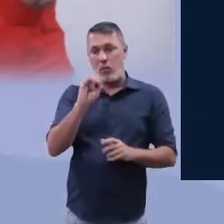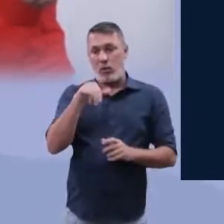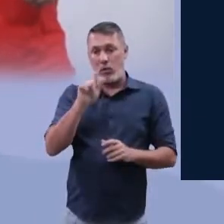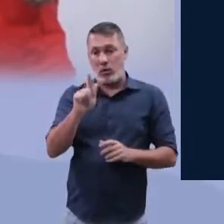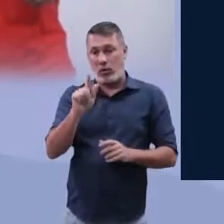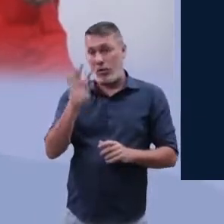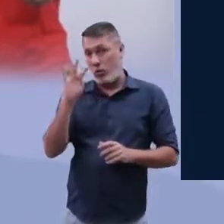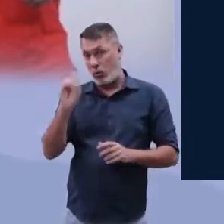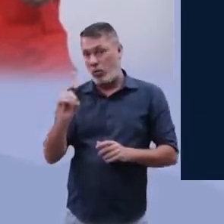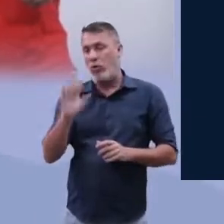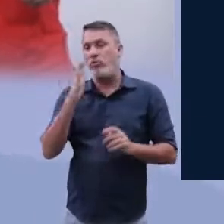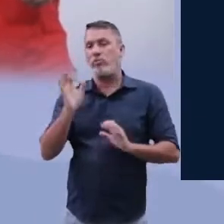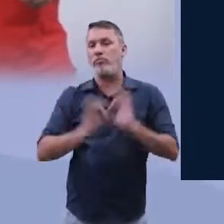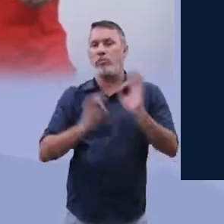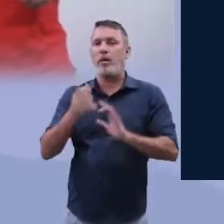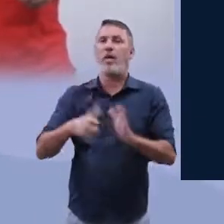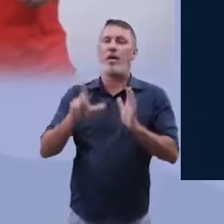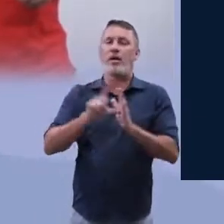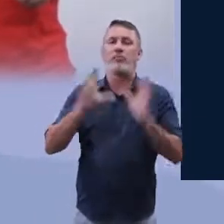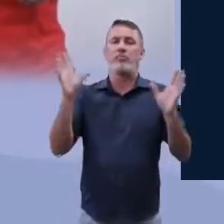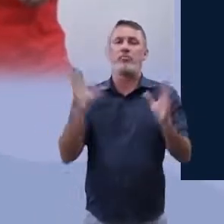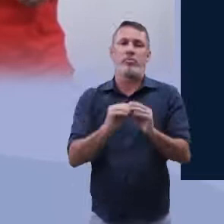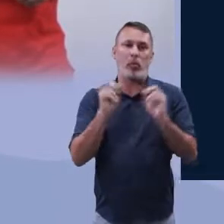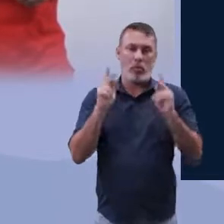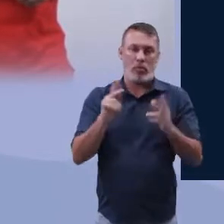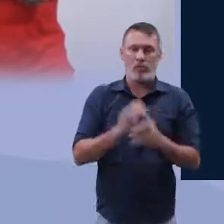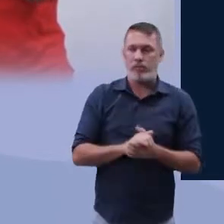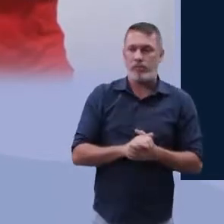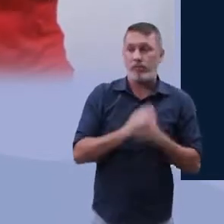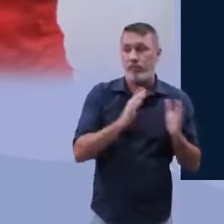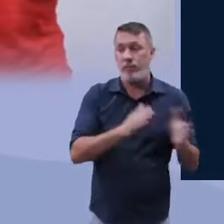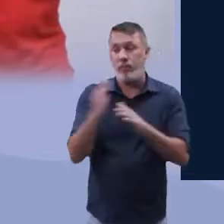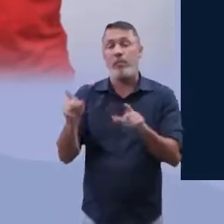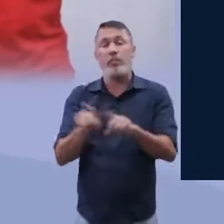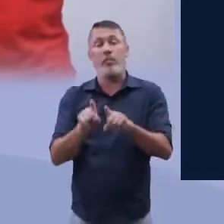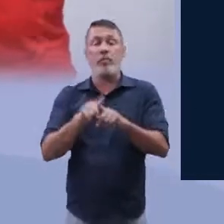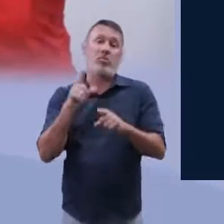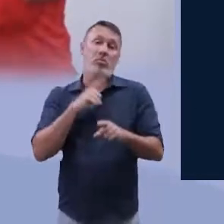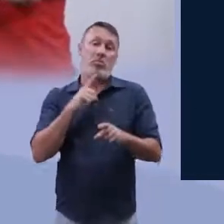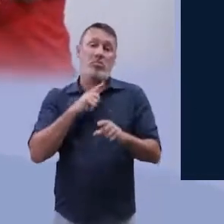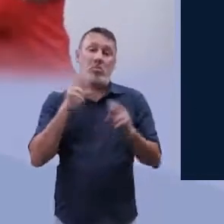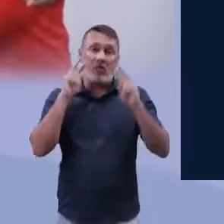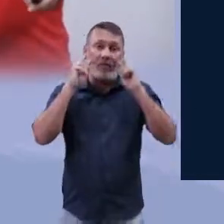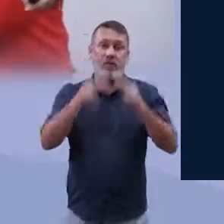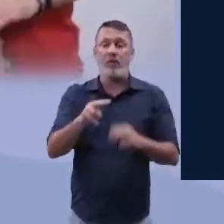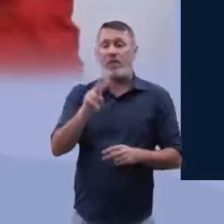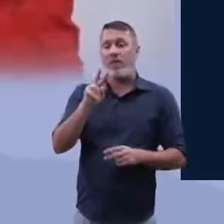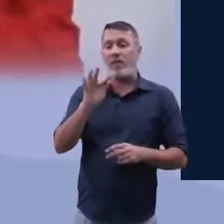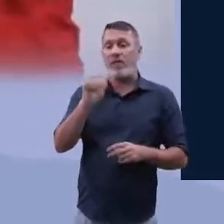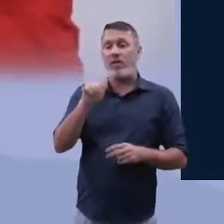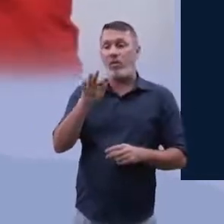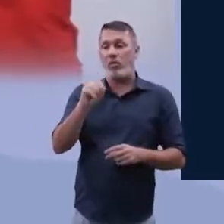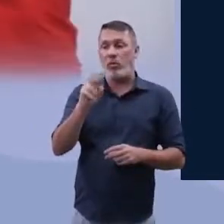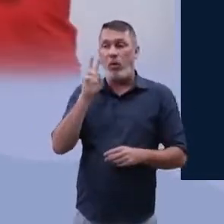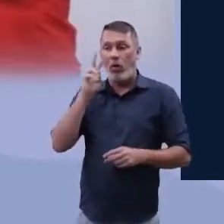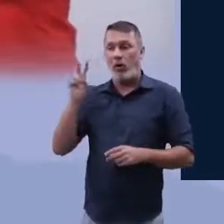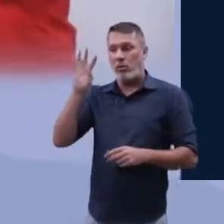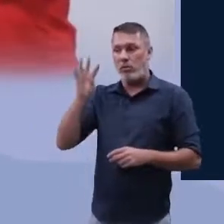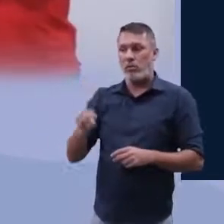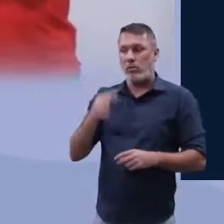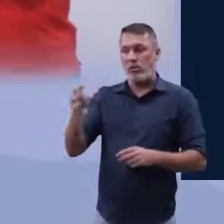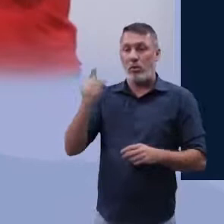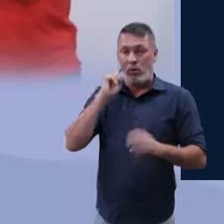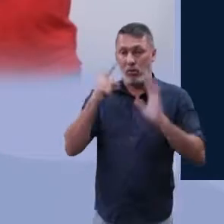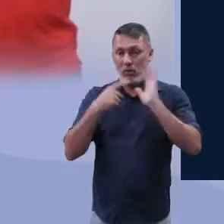isso já foi planejado, eu já tive essa intenção antes. Ou eu estou fazendo uma previsão baseada em fatos. Então, bora aí com